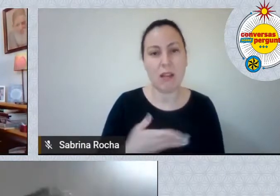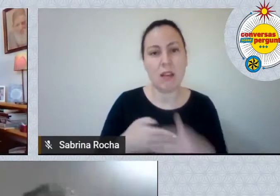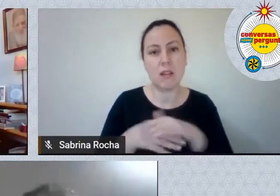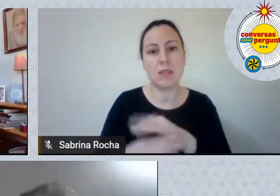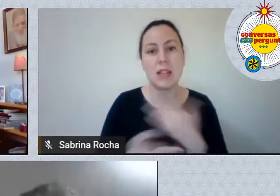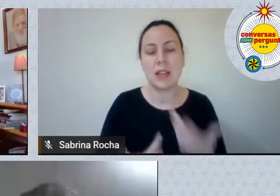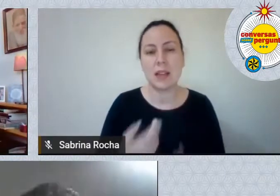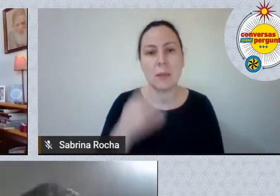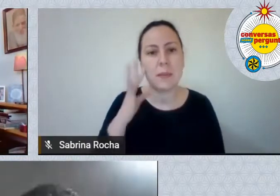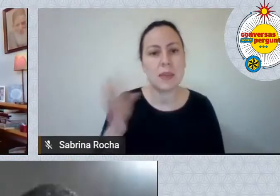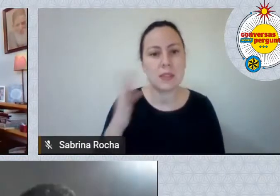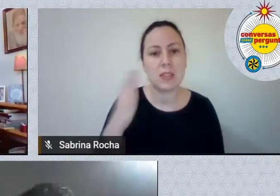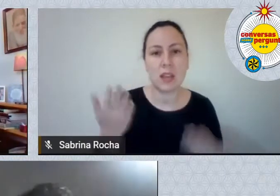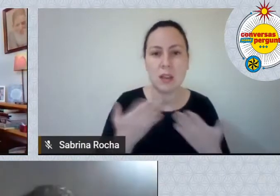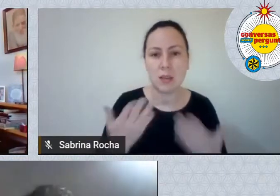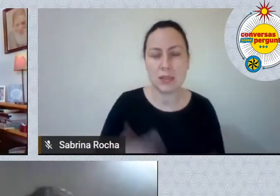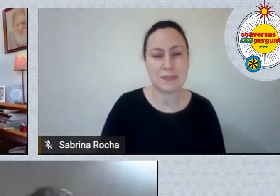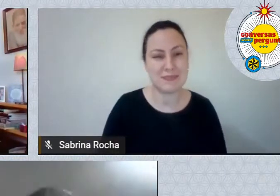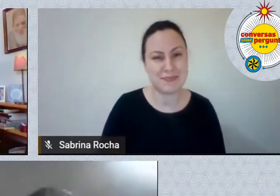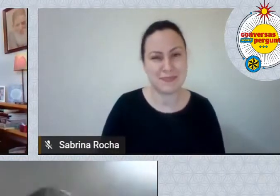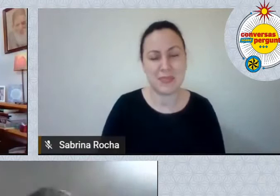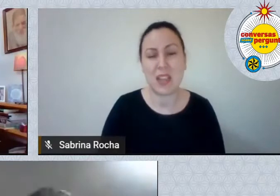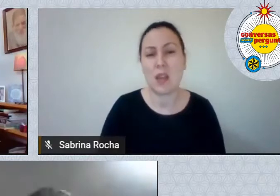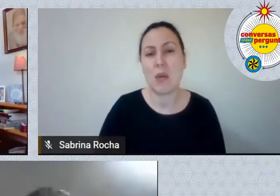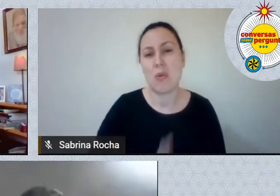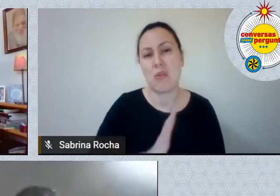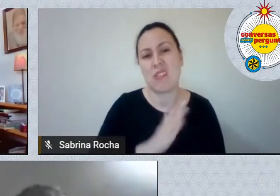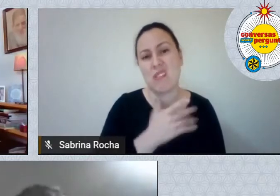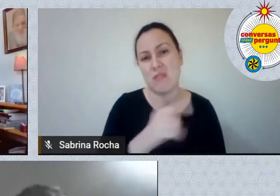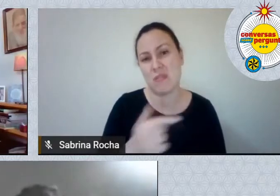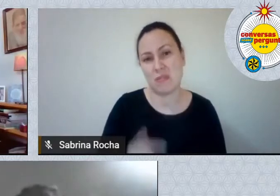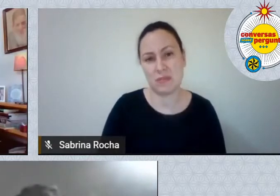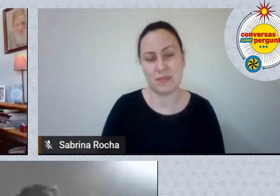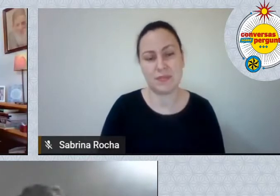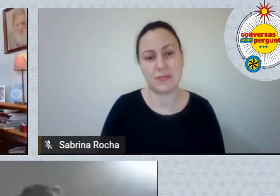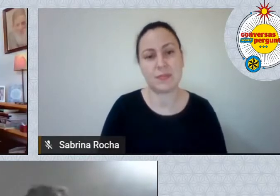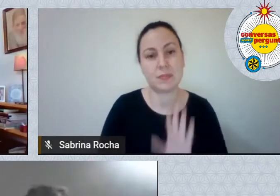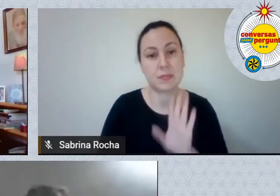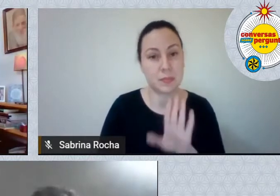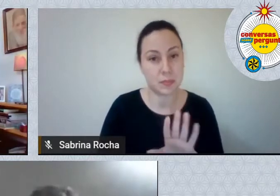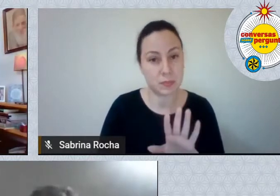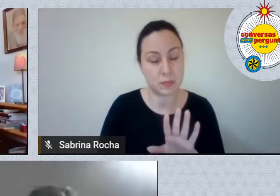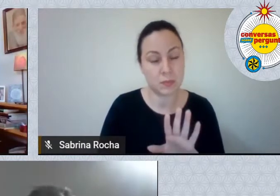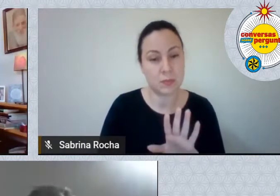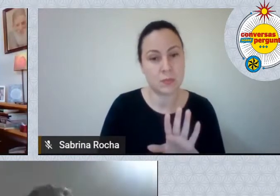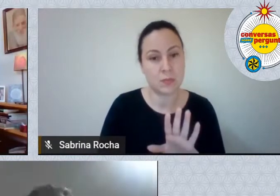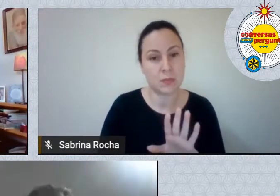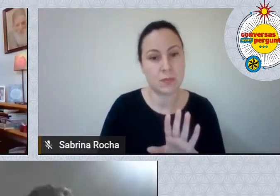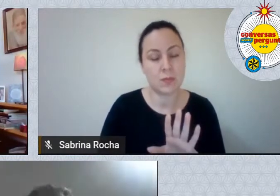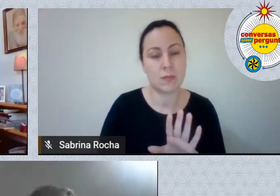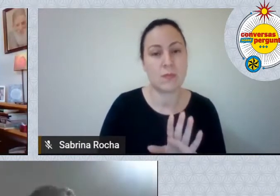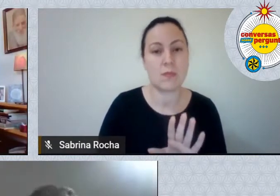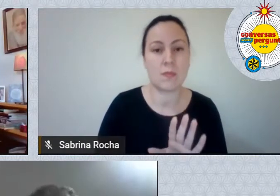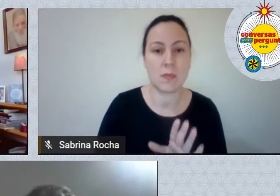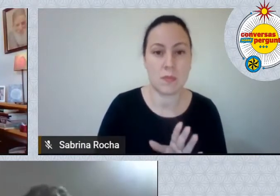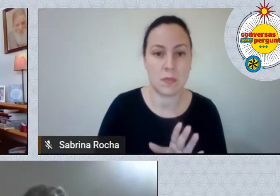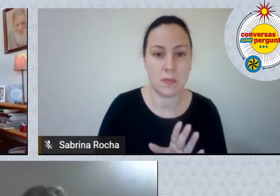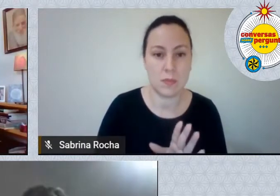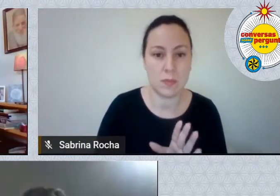vai, péssimo para muita gente, né? Mas o que eu estou querendo